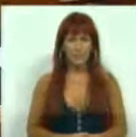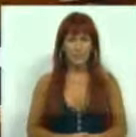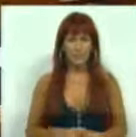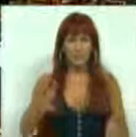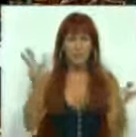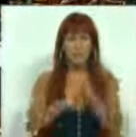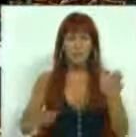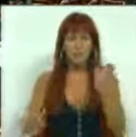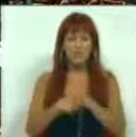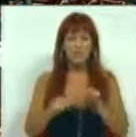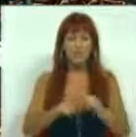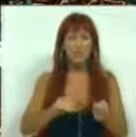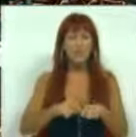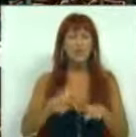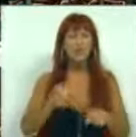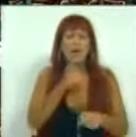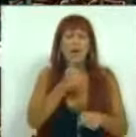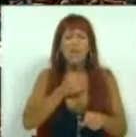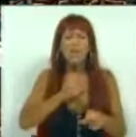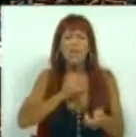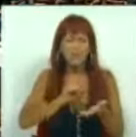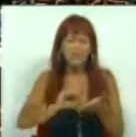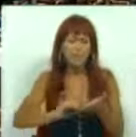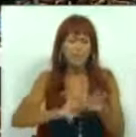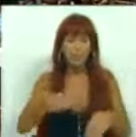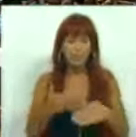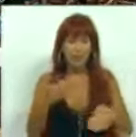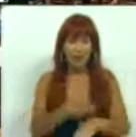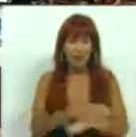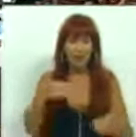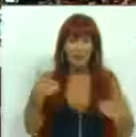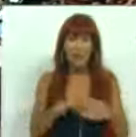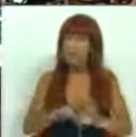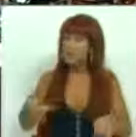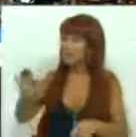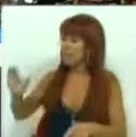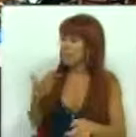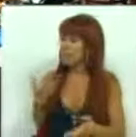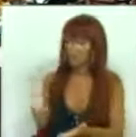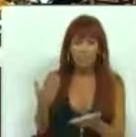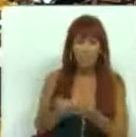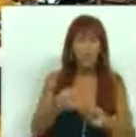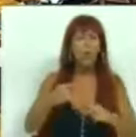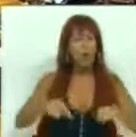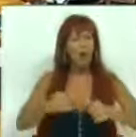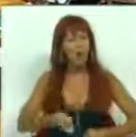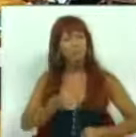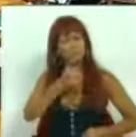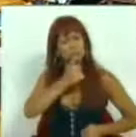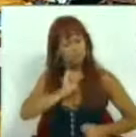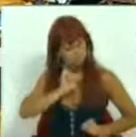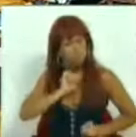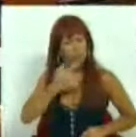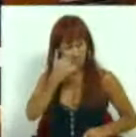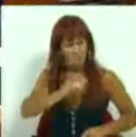A aprovação de uma lei de testamento vital, nos moldes aqui apresentados pelo PSD, vem no sentido de autodeterminação da